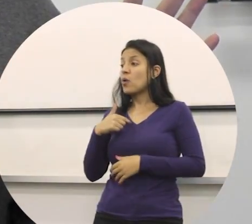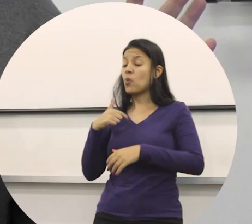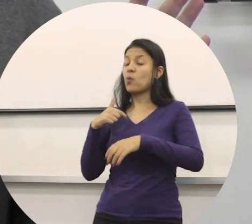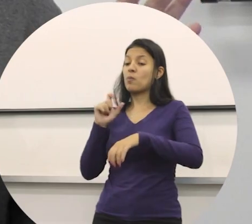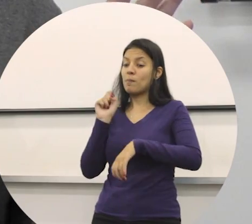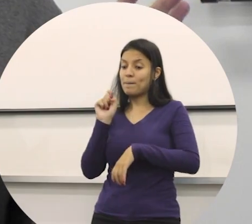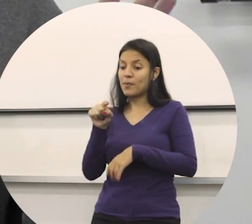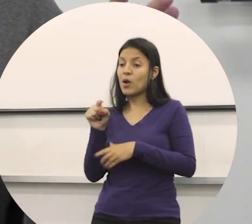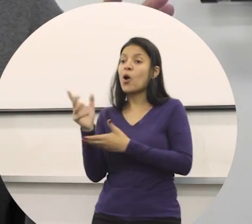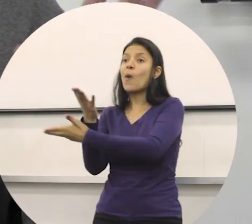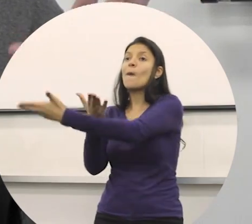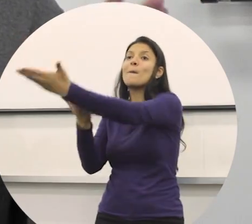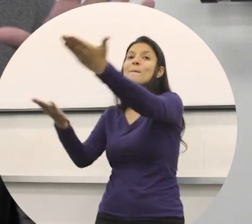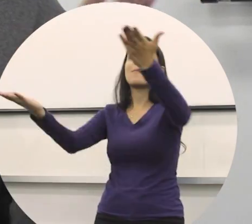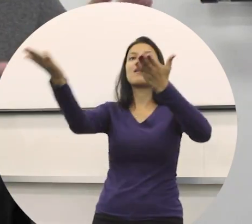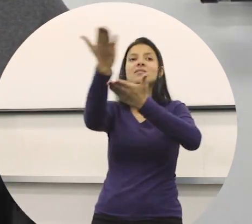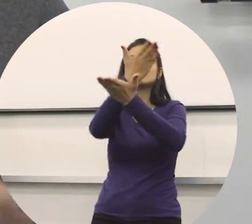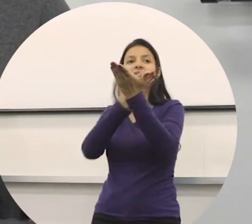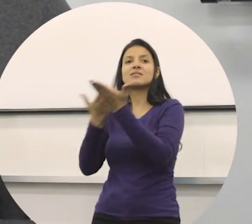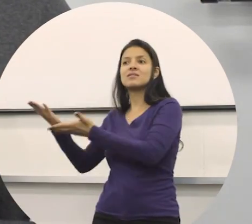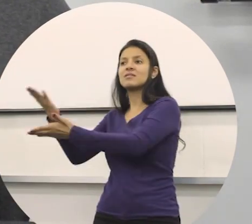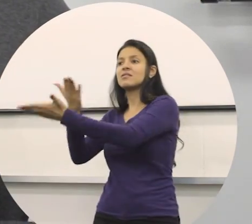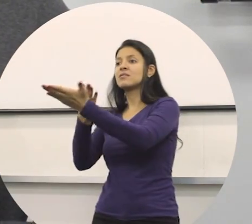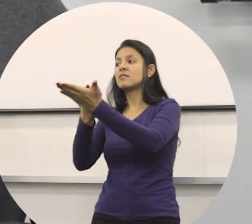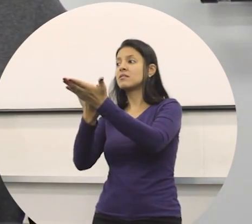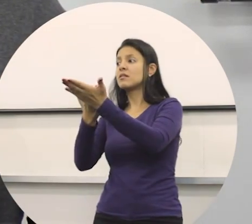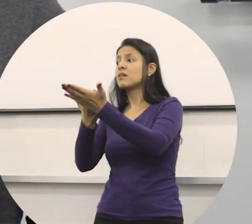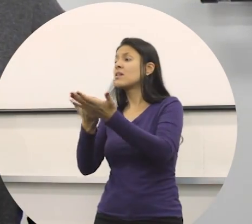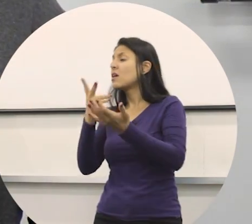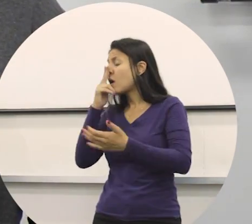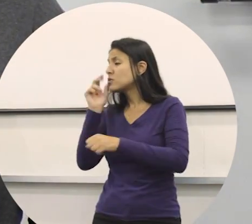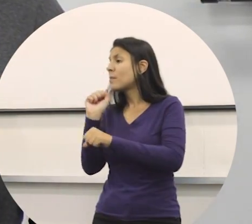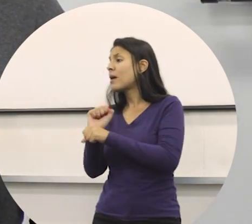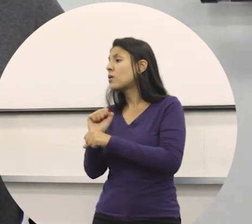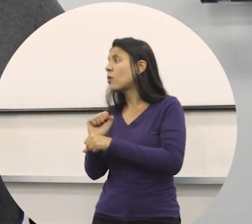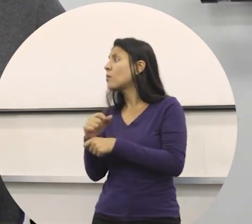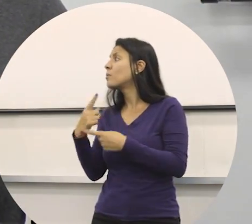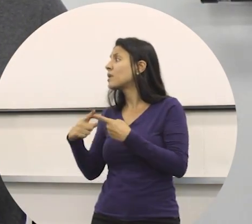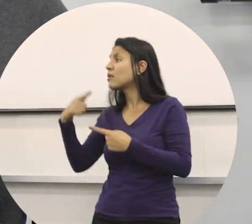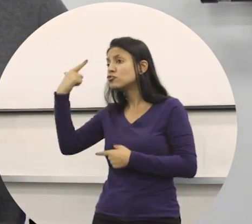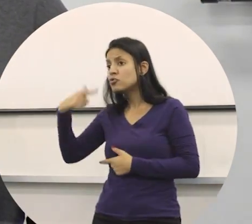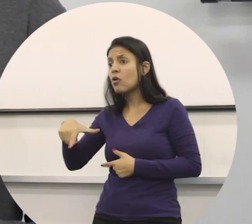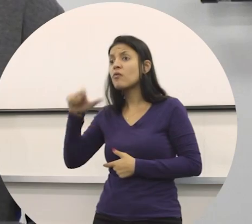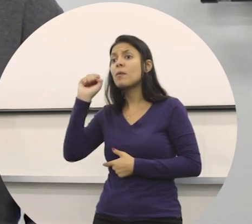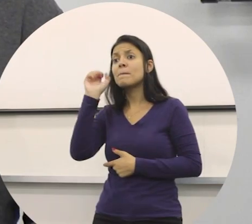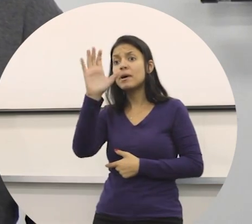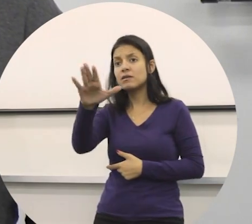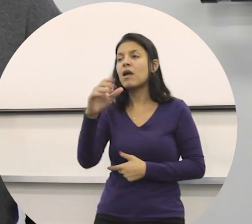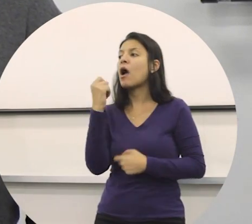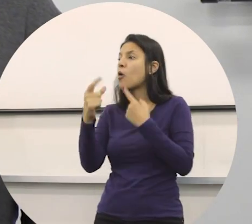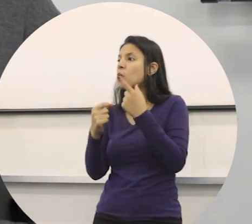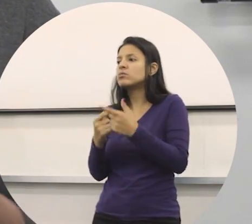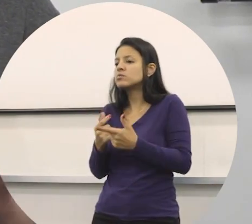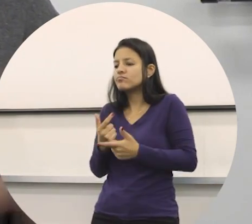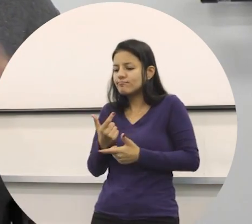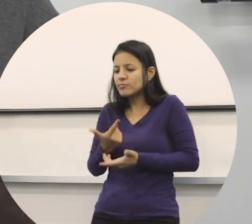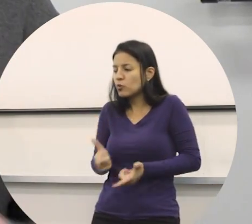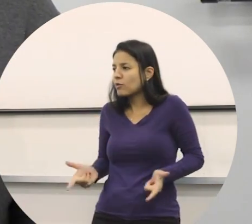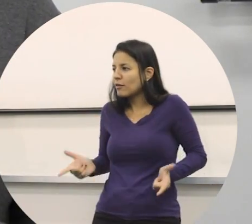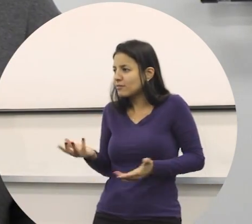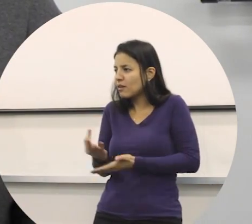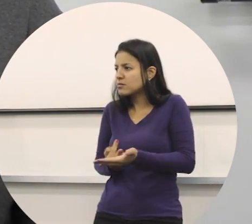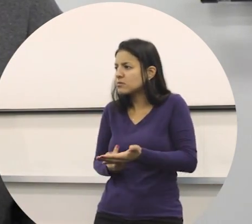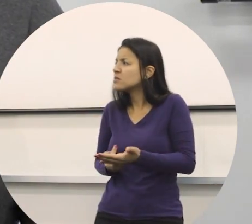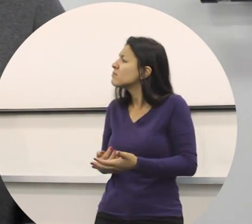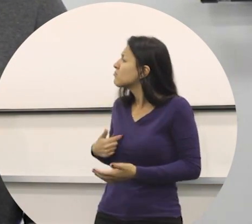mundo, e eu acho que agora ele não está compartilhando mais, porque eu mandei de novo para algumas pessoas que ficaram sem, e a pessoa está falando